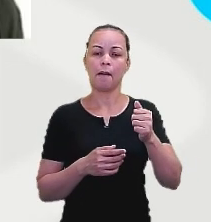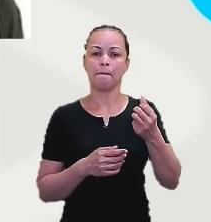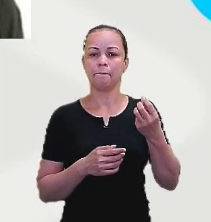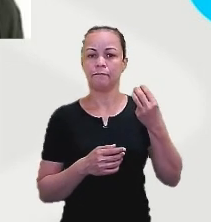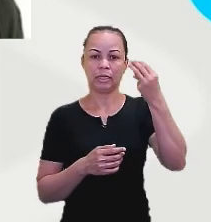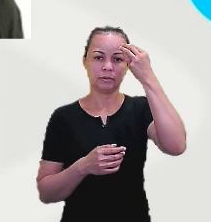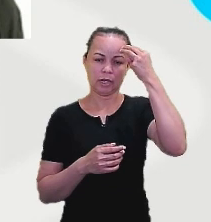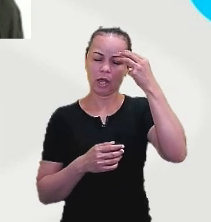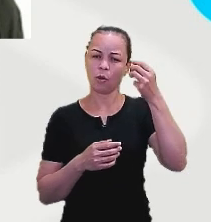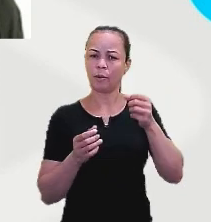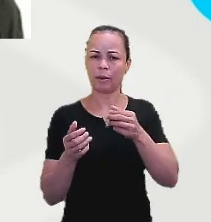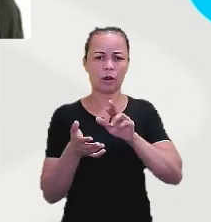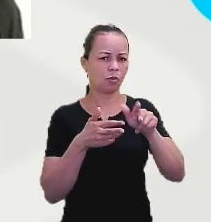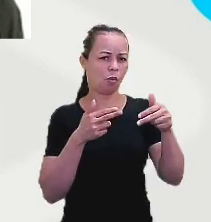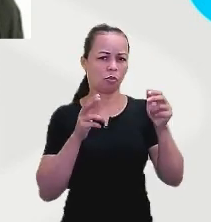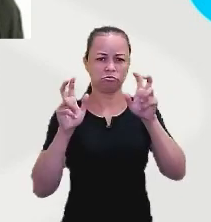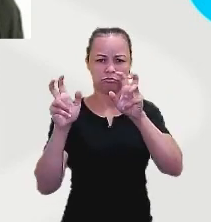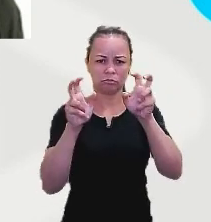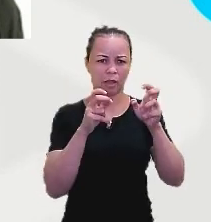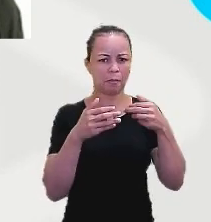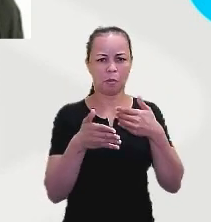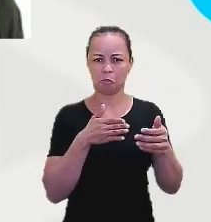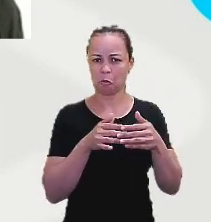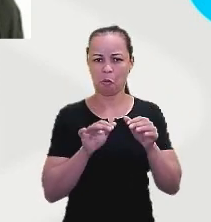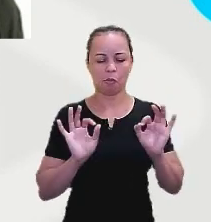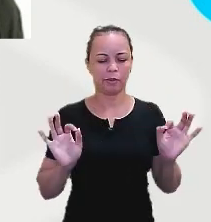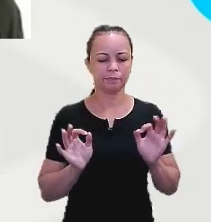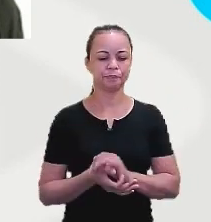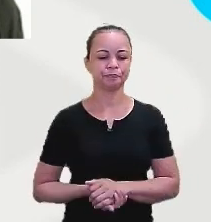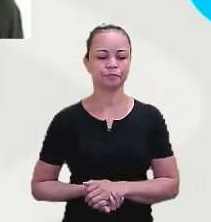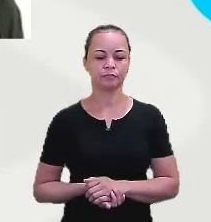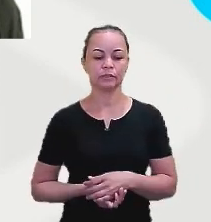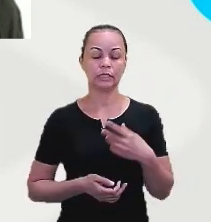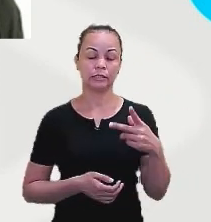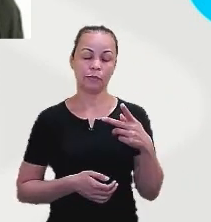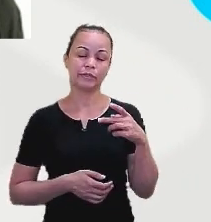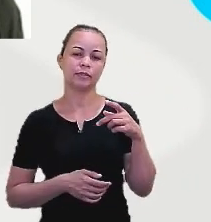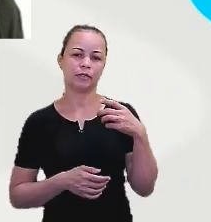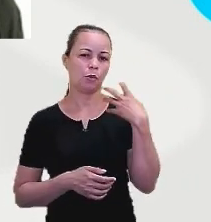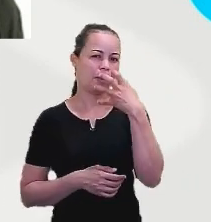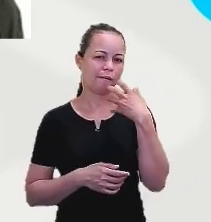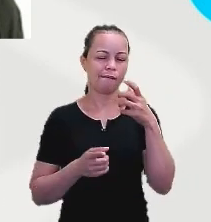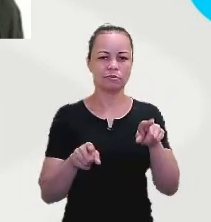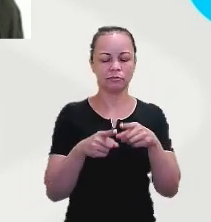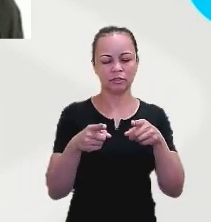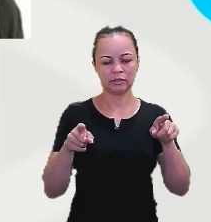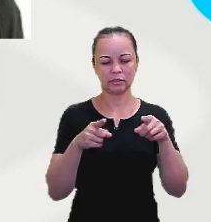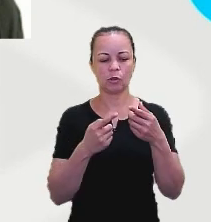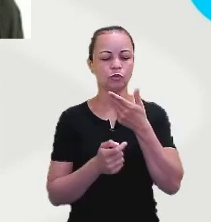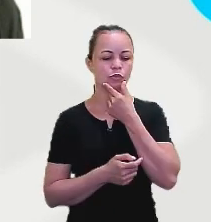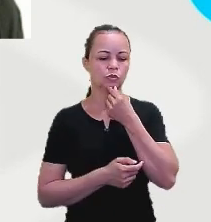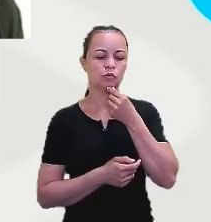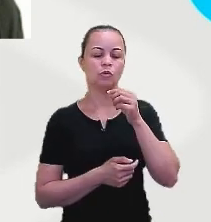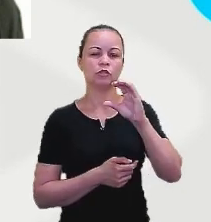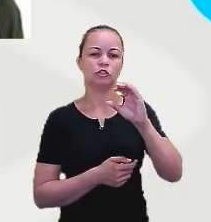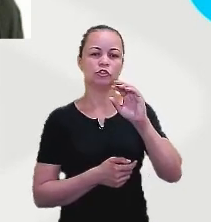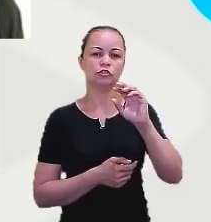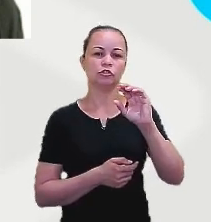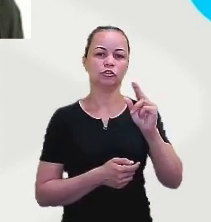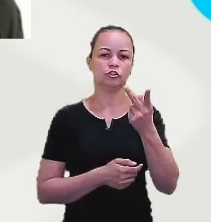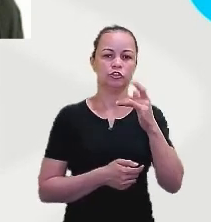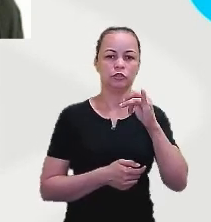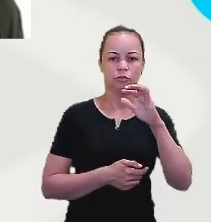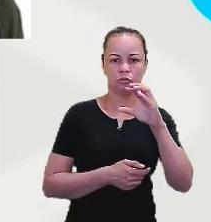E aí eu trouxe agora uma canção muito conhecida de Chico Buarque, aí, um dos principais nomes da música